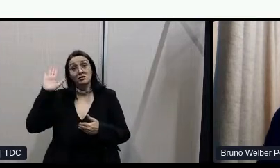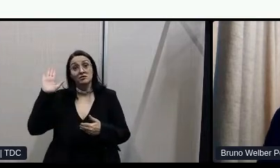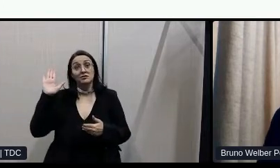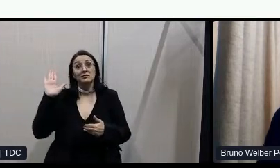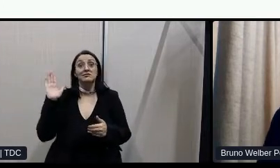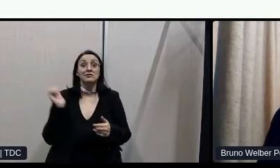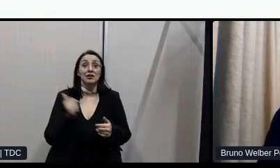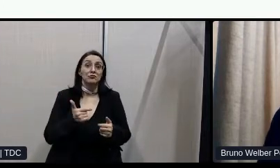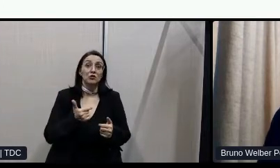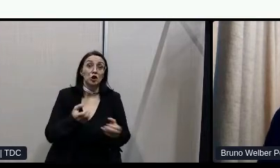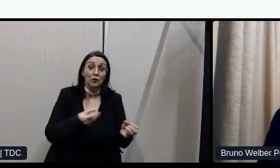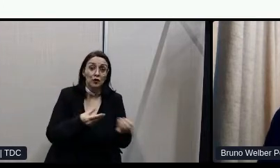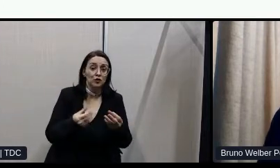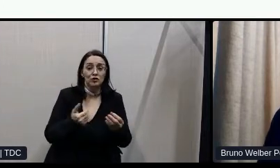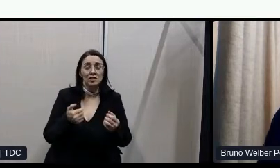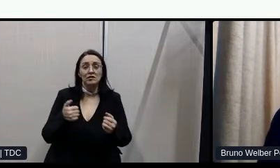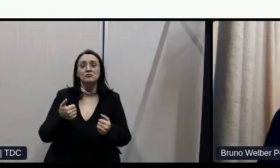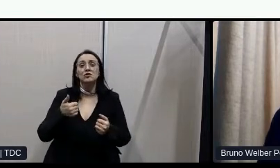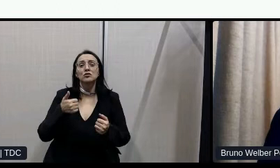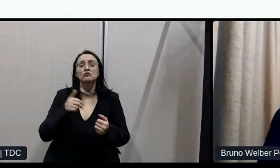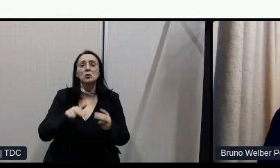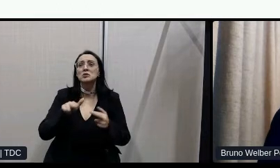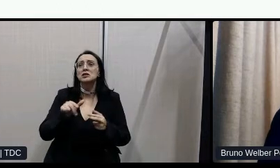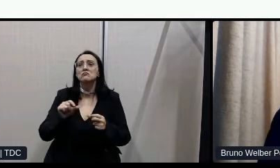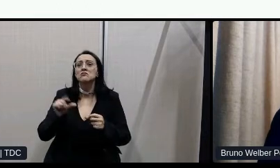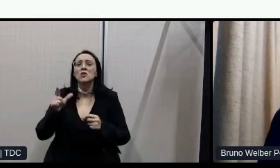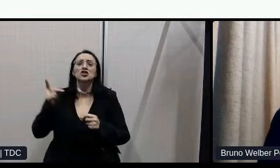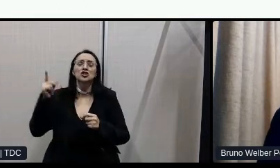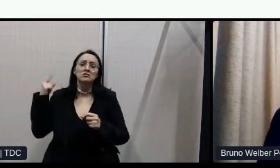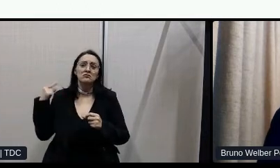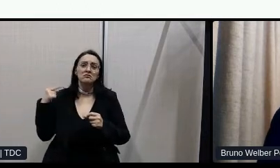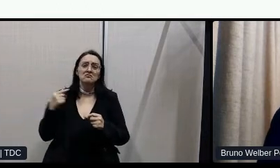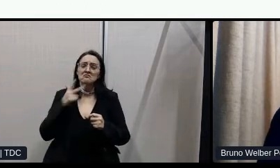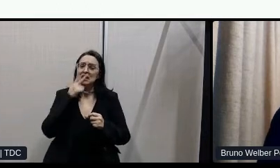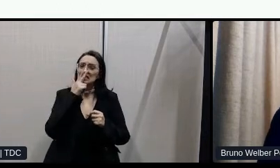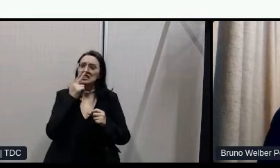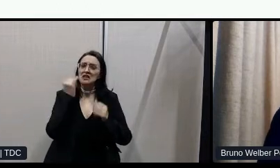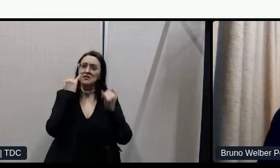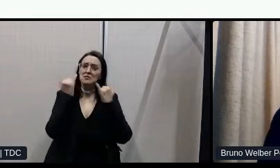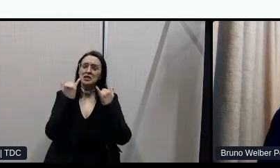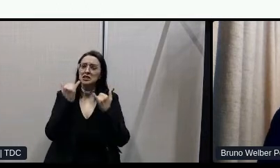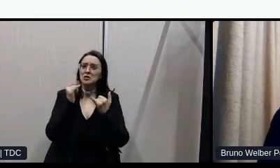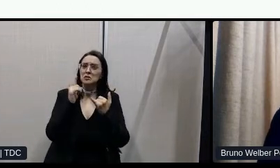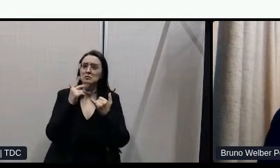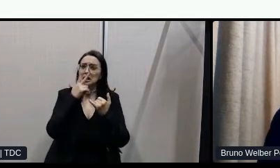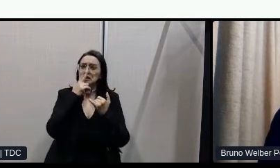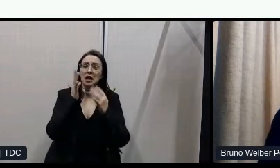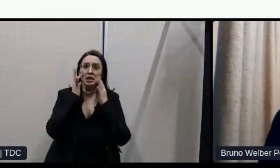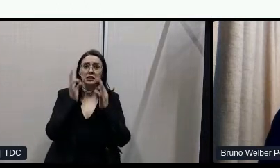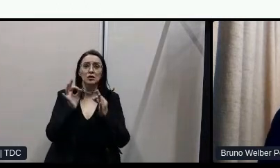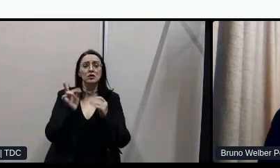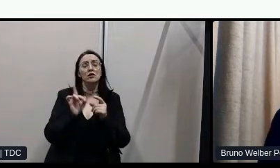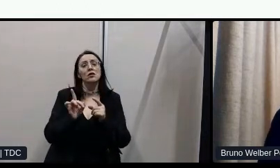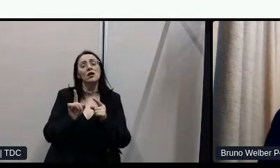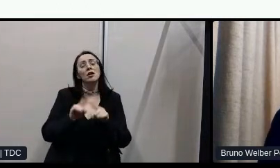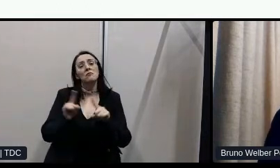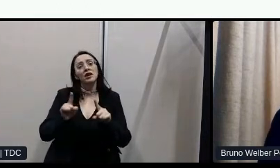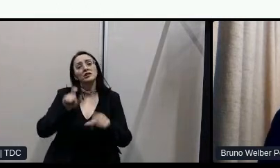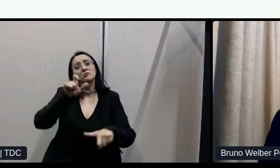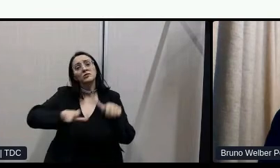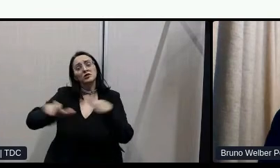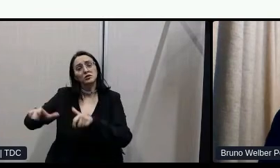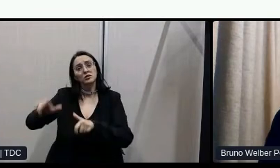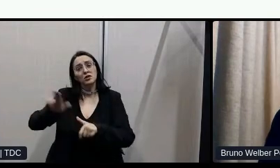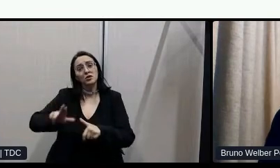Esse dado por si só, ele não chama tanta atenção, mas quando a gente para para pensar que existe mais usuários da Samsung do